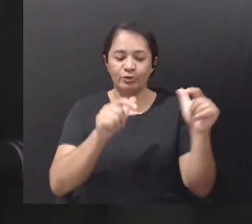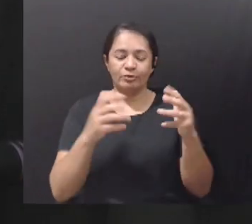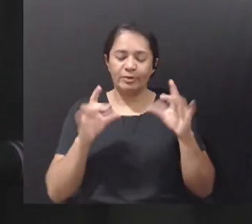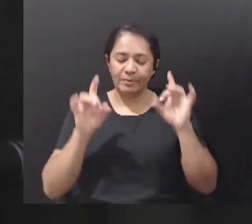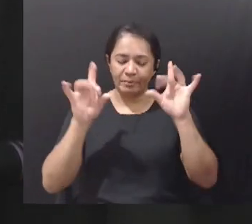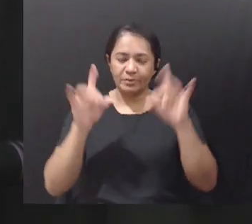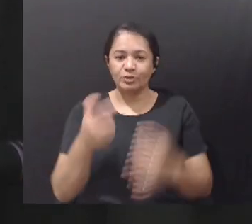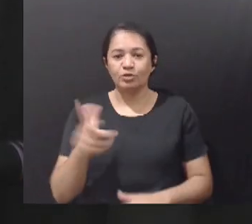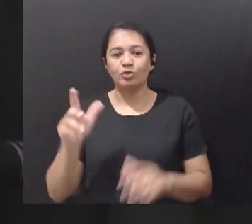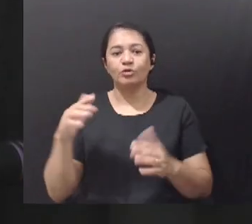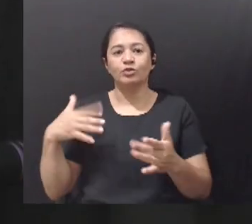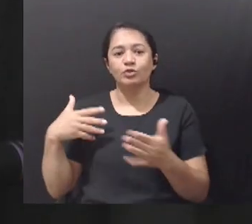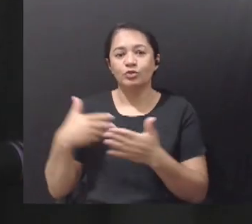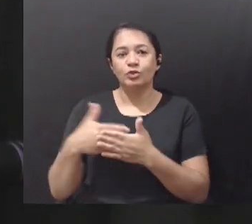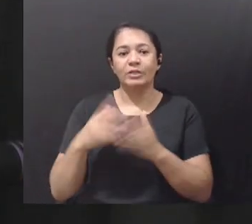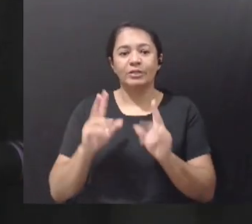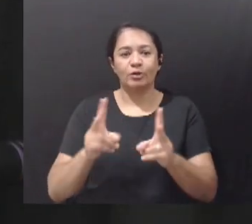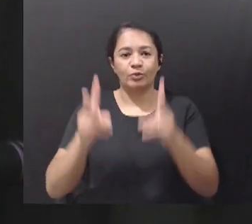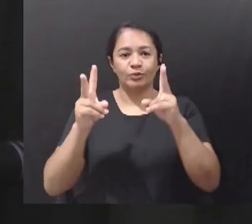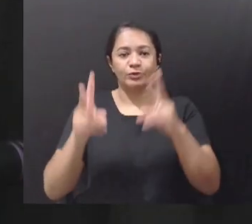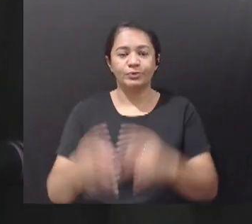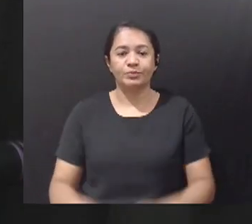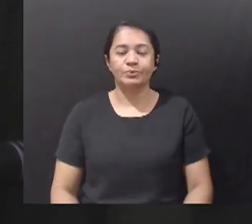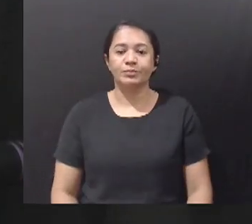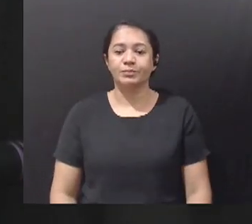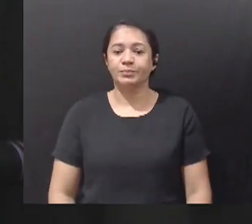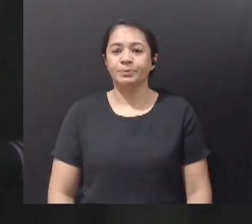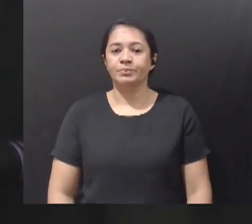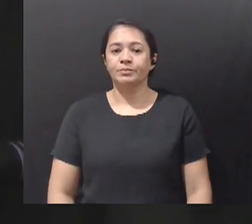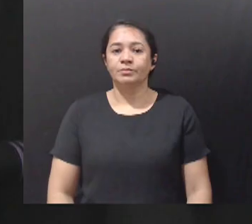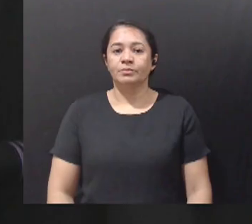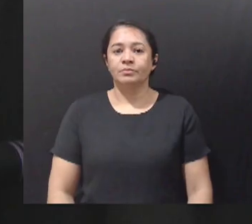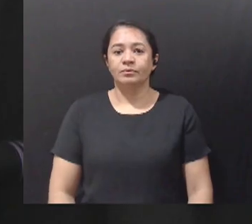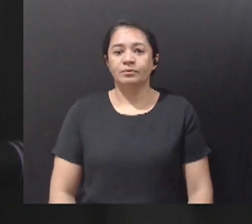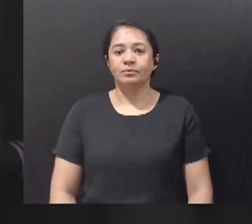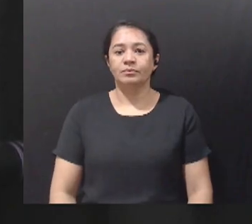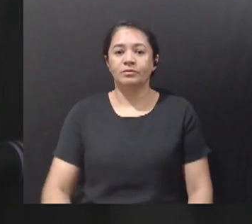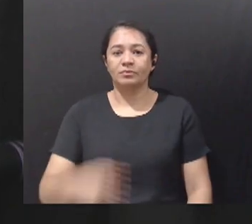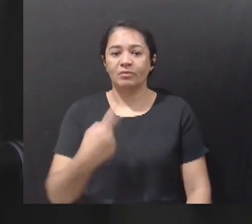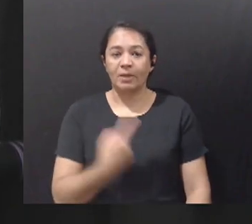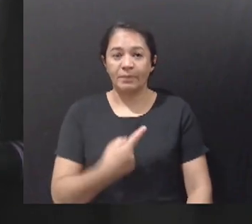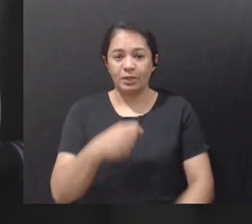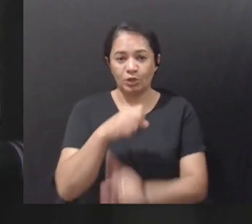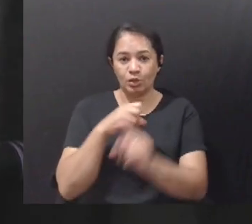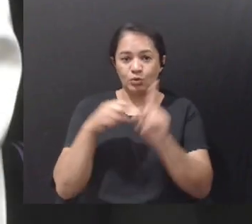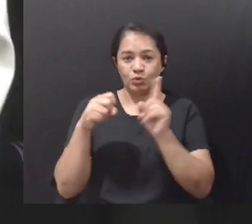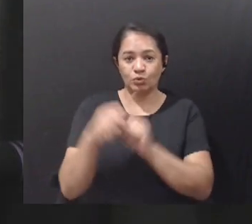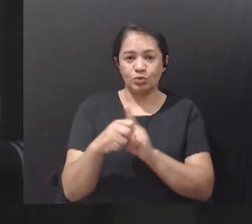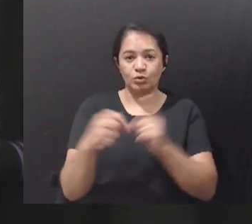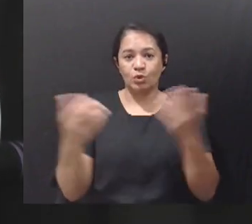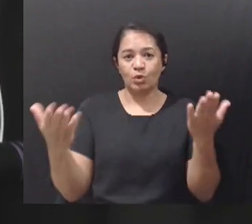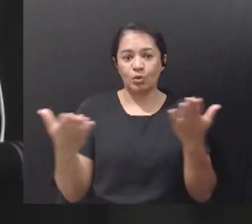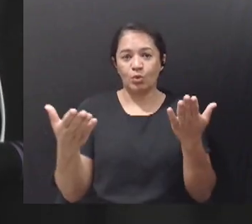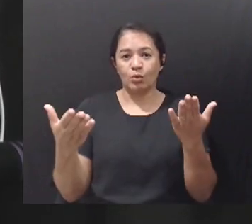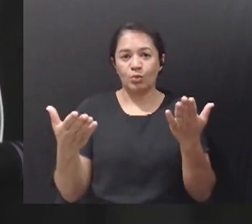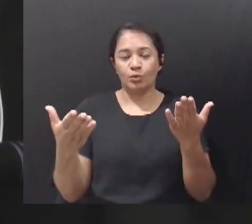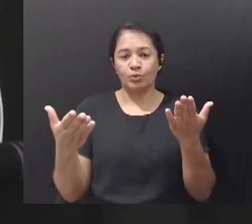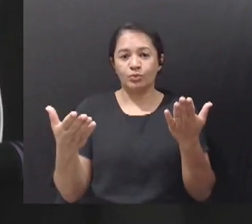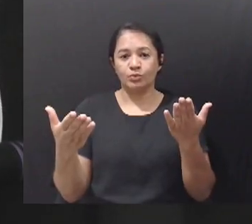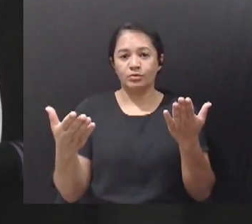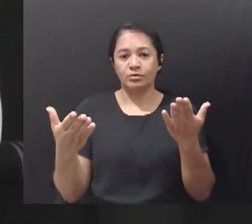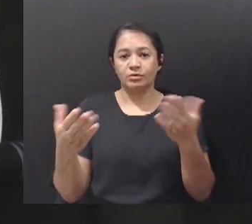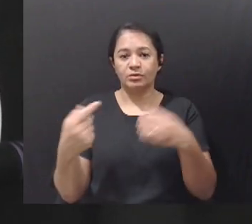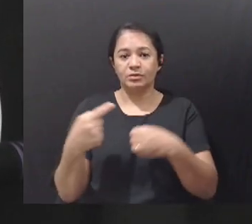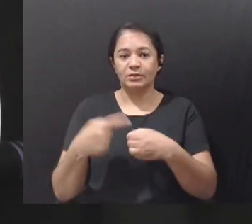aqui ainda. O tempo passou. Para nós, o social, e hoje eu estou lá na cidade de Valinhos